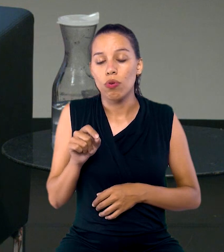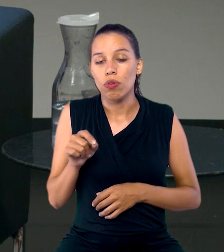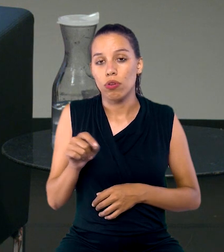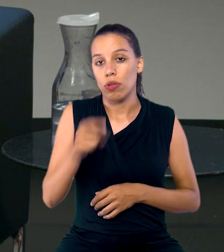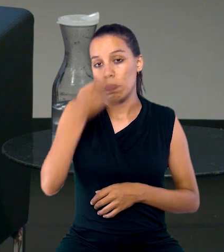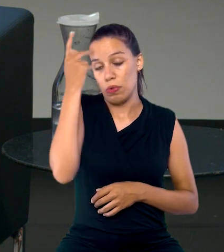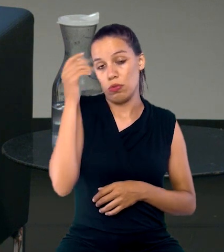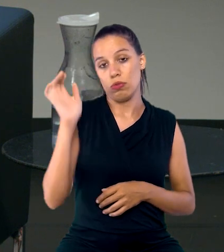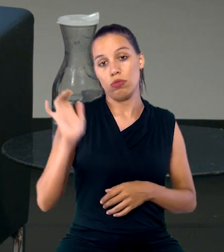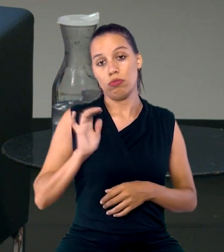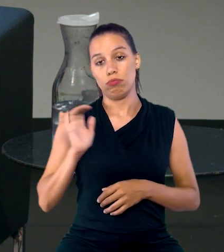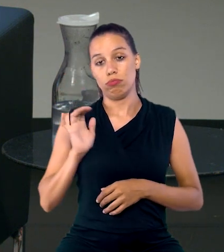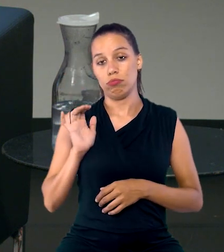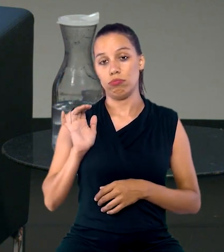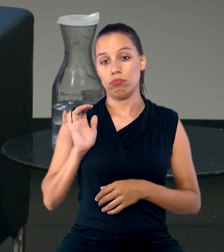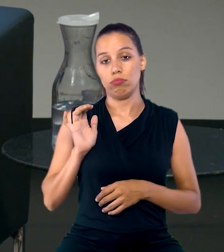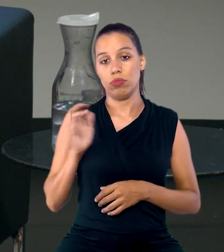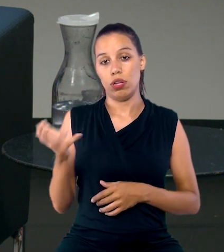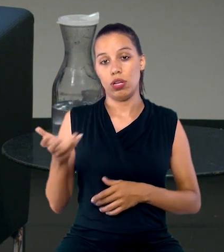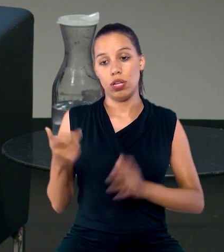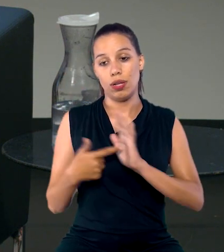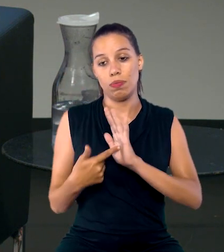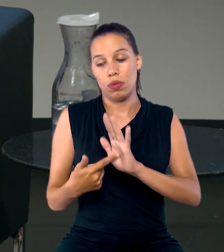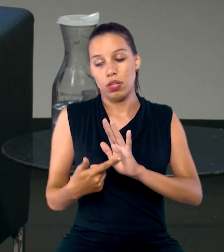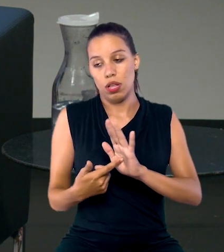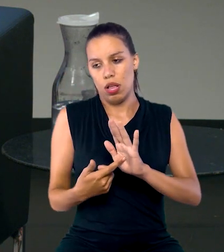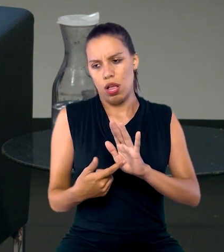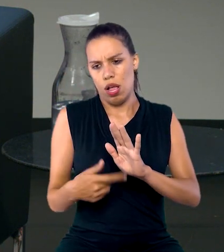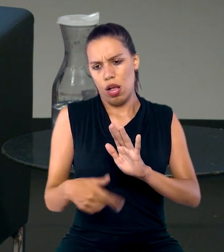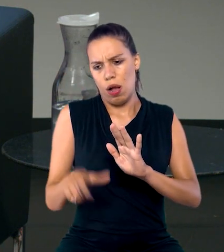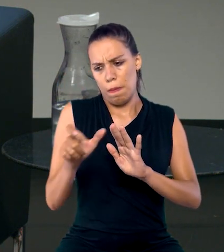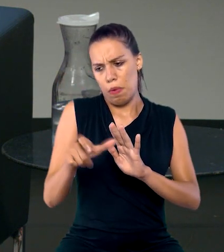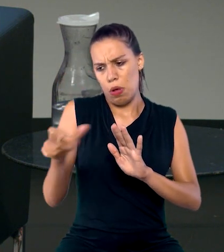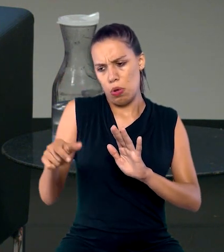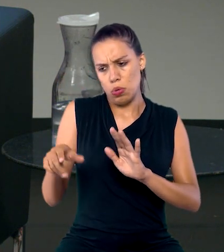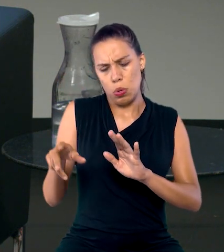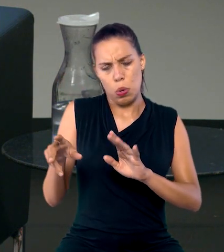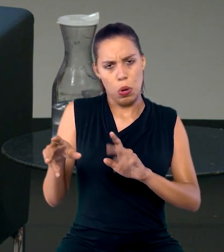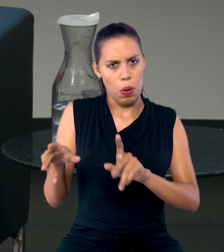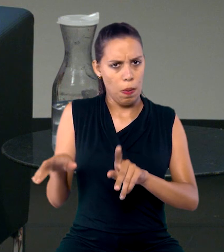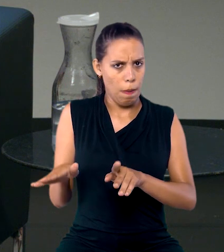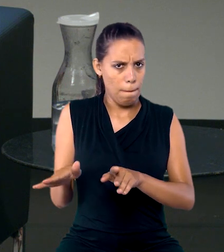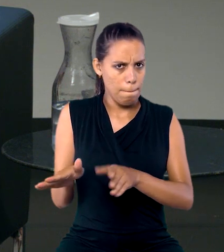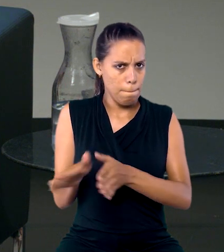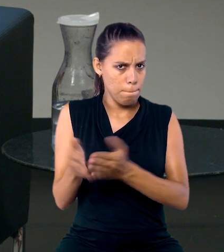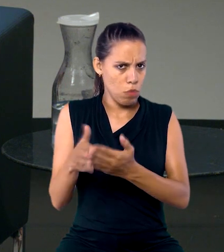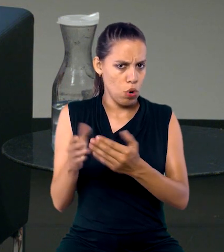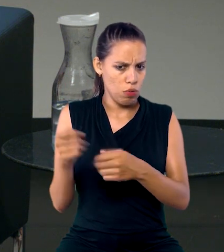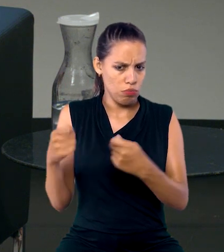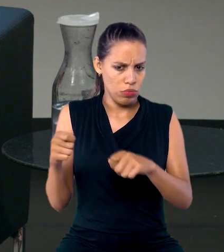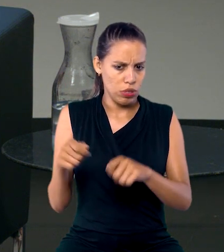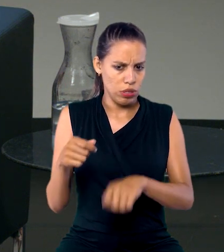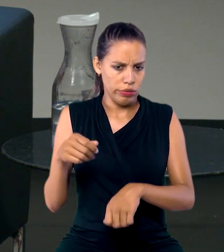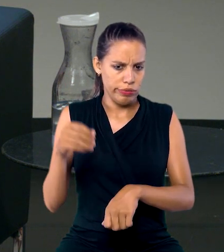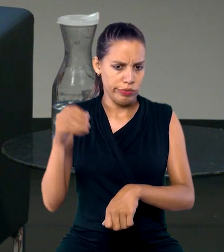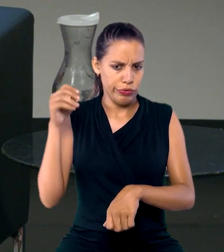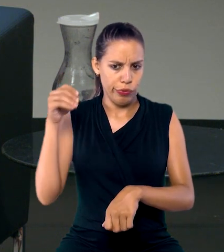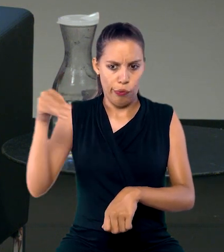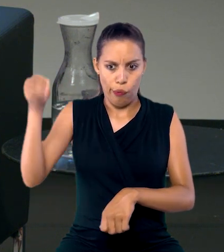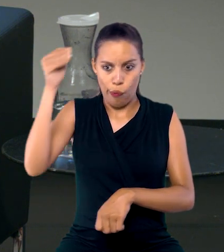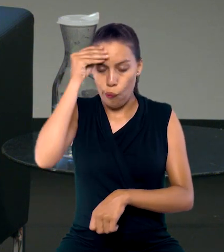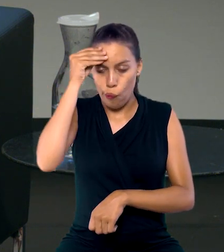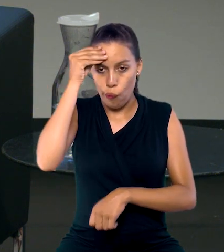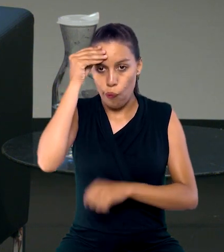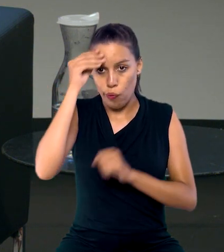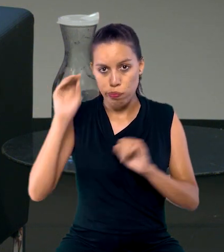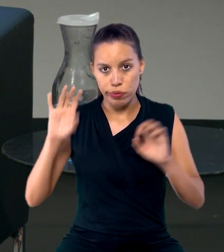as elites inventaram para os mais pobres pagarem a fatura climática.